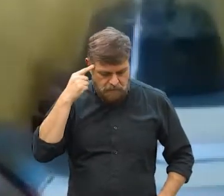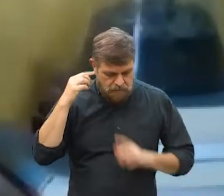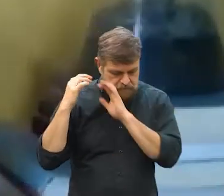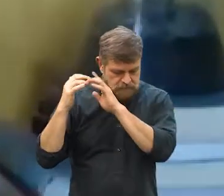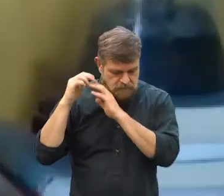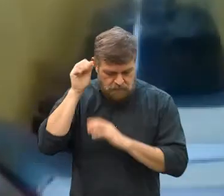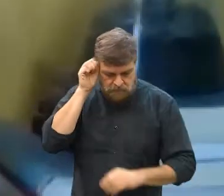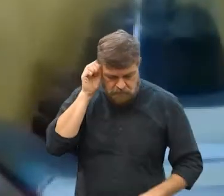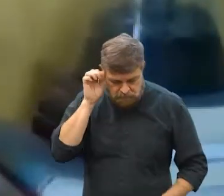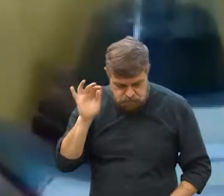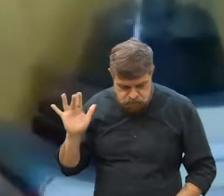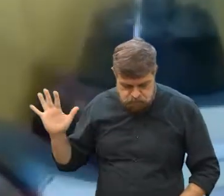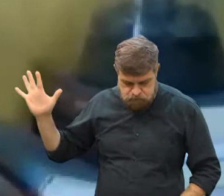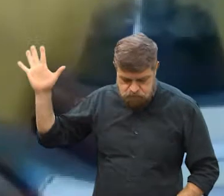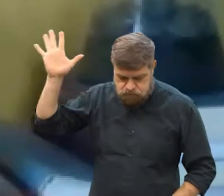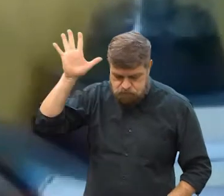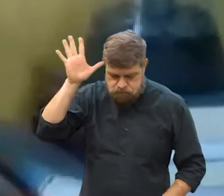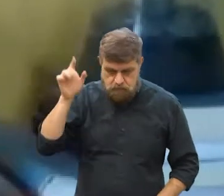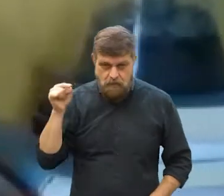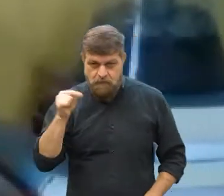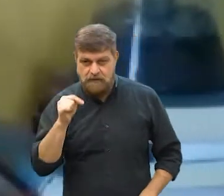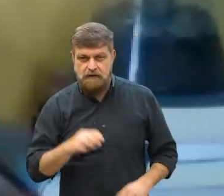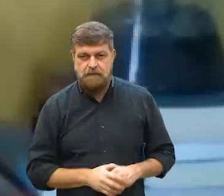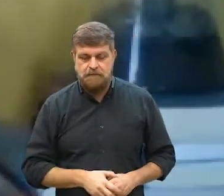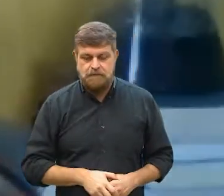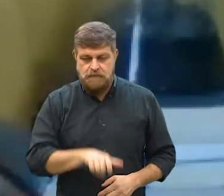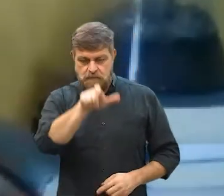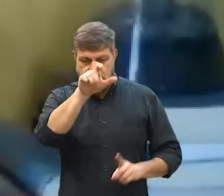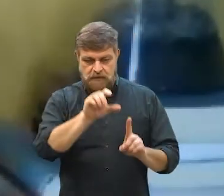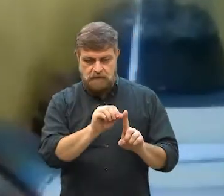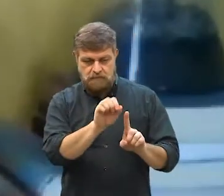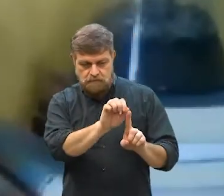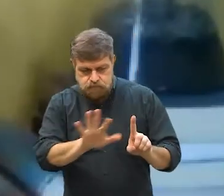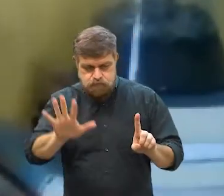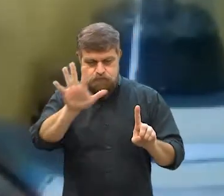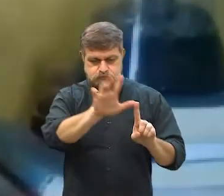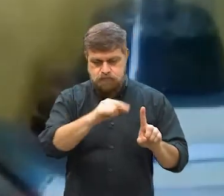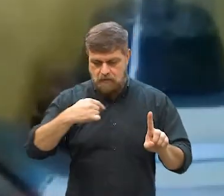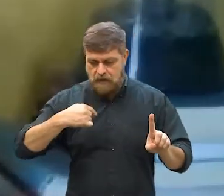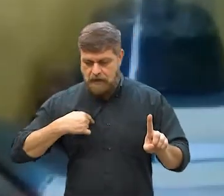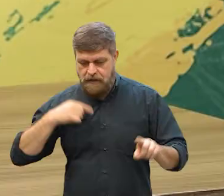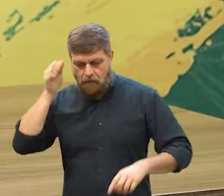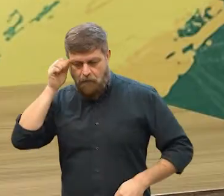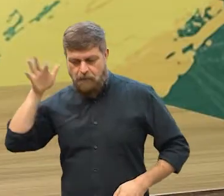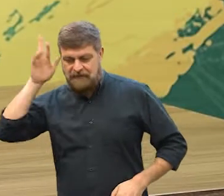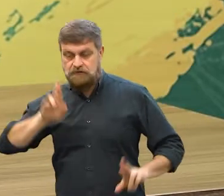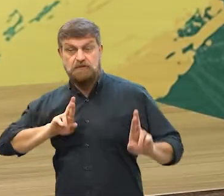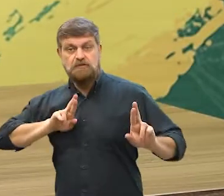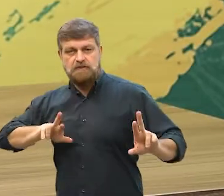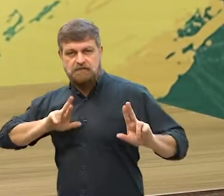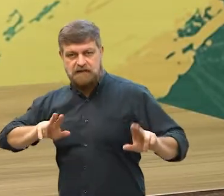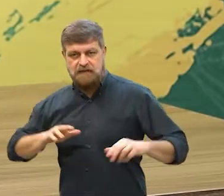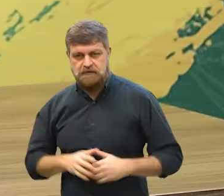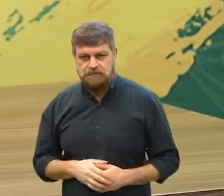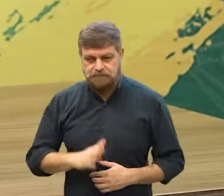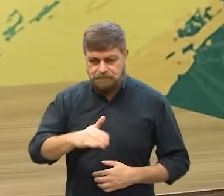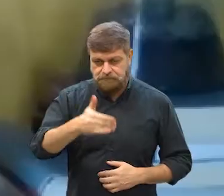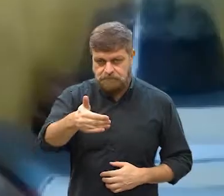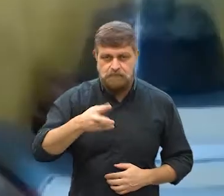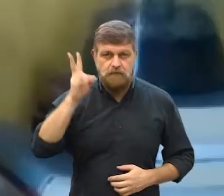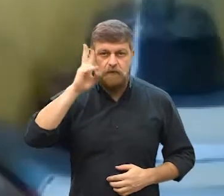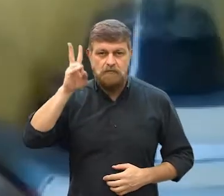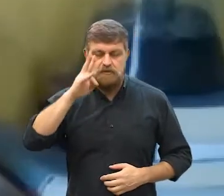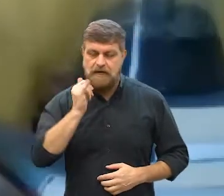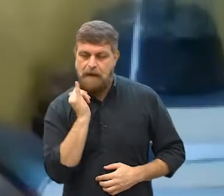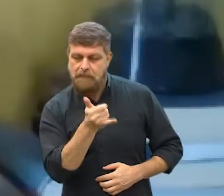porque o que o André Aranha tá pensando é o que o Luiz André Ferreira de Oliveira que pensa diferente então quando uma